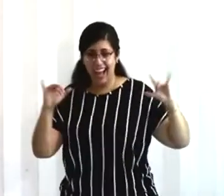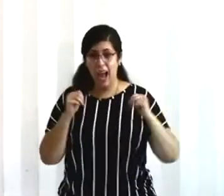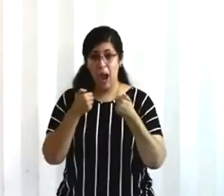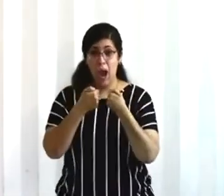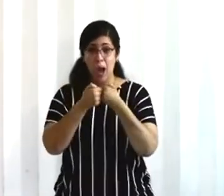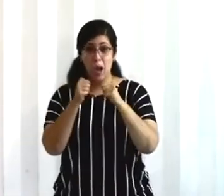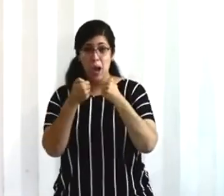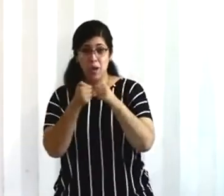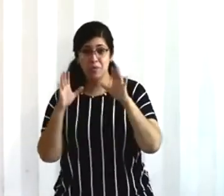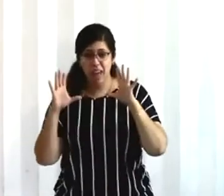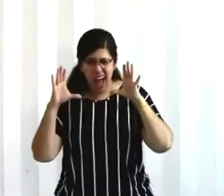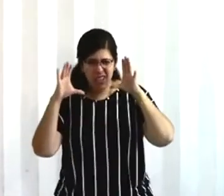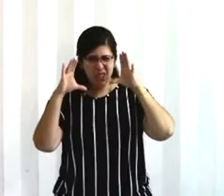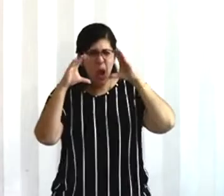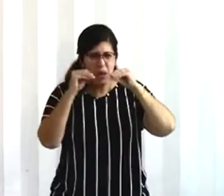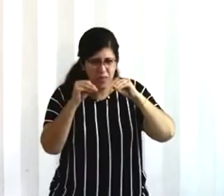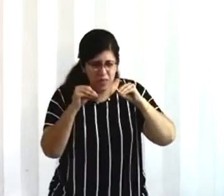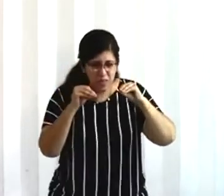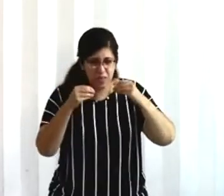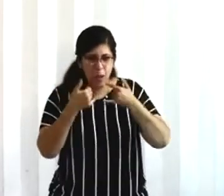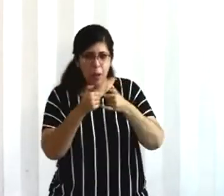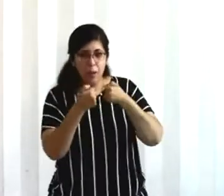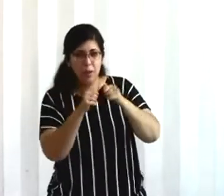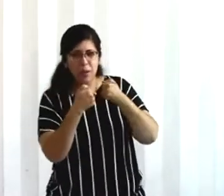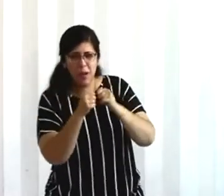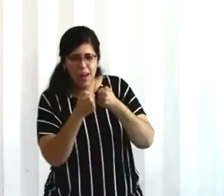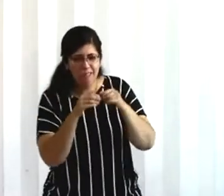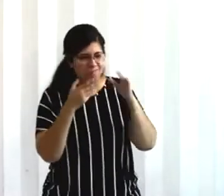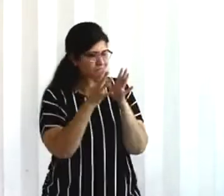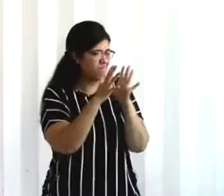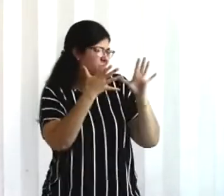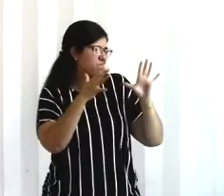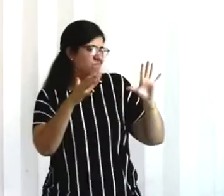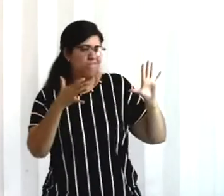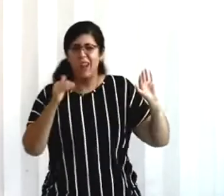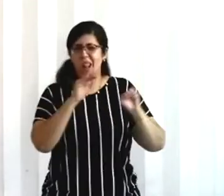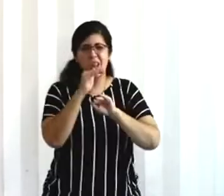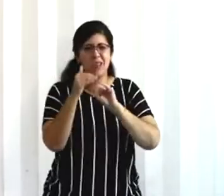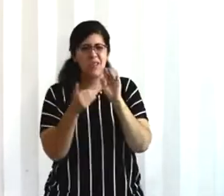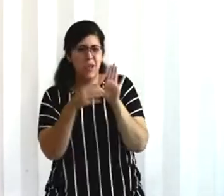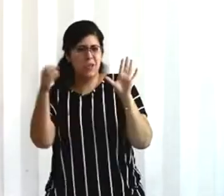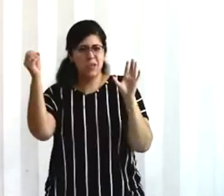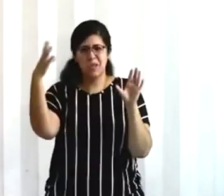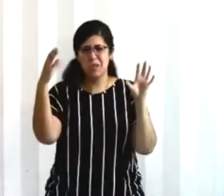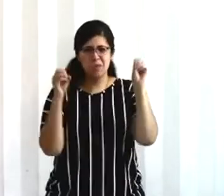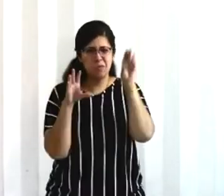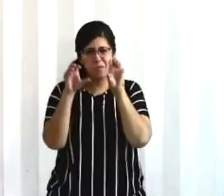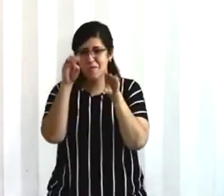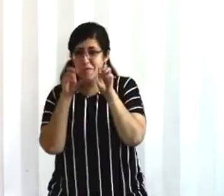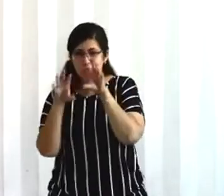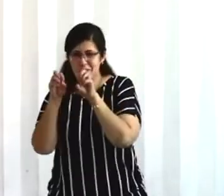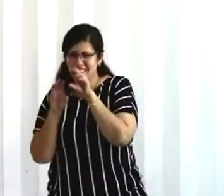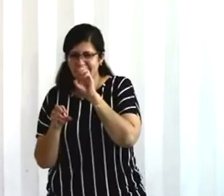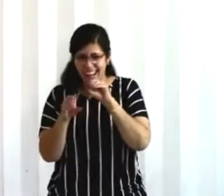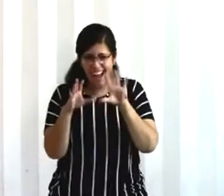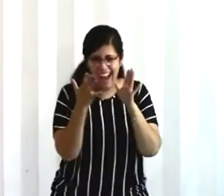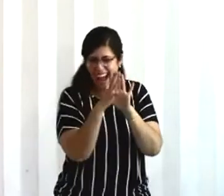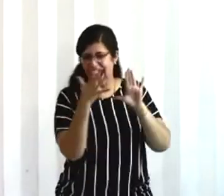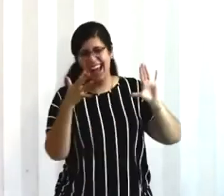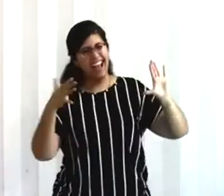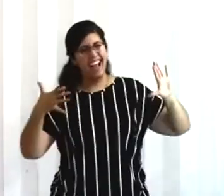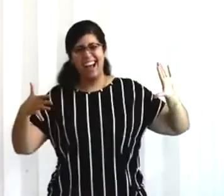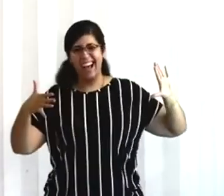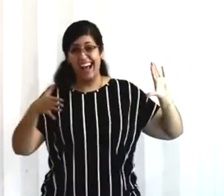estão fazendo a trajetória, aquelas luzes lindas passando. As crianças ficam maravilhadas com